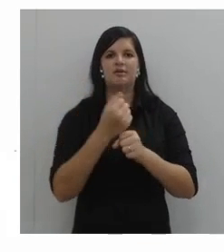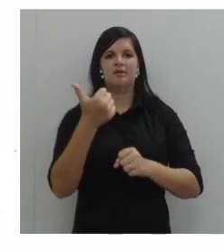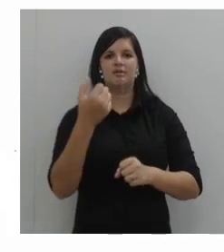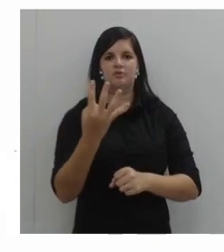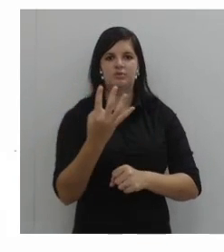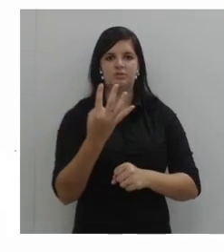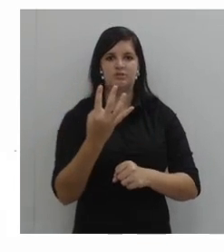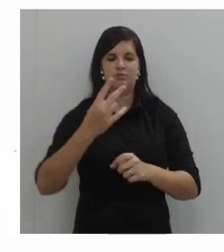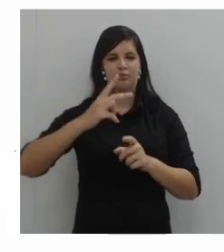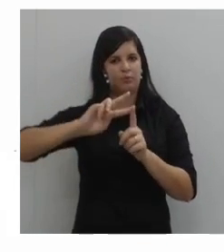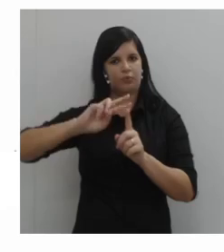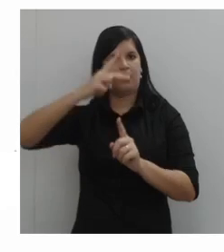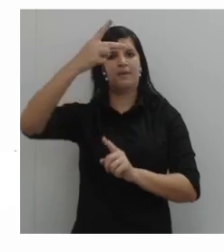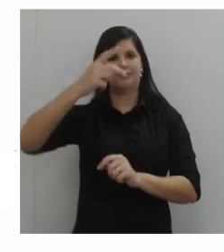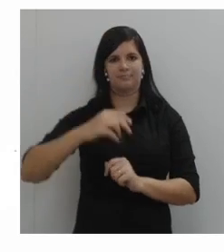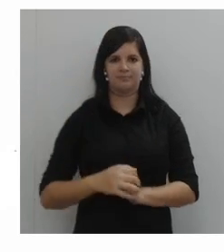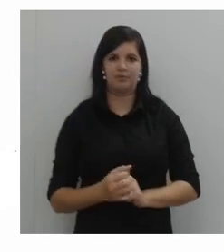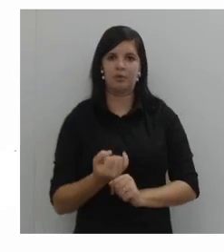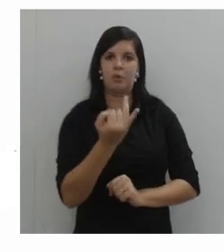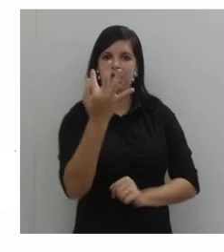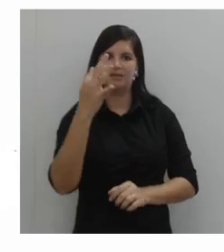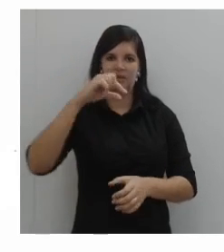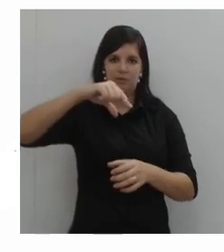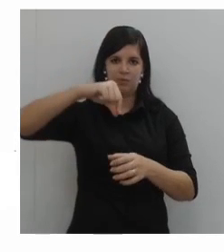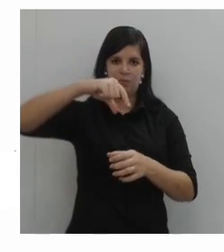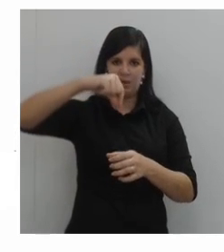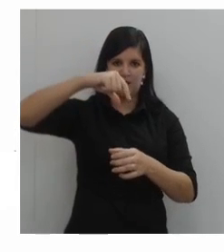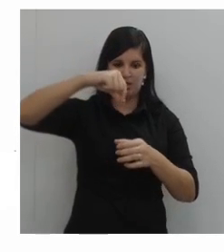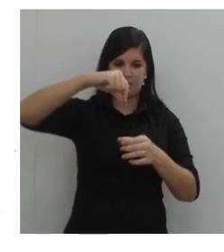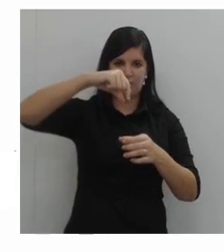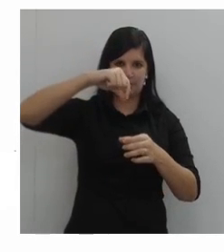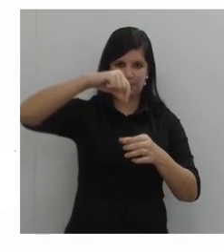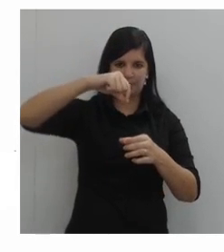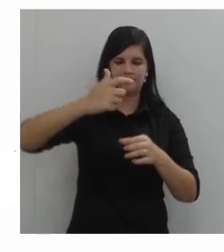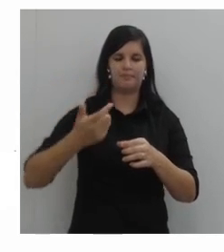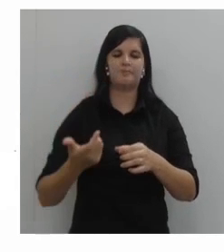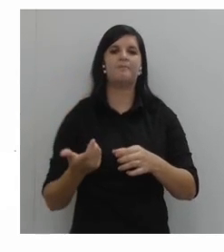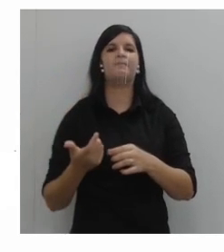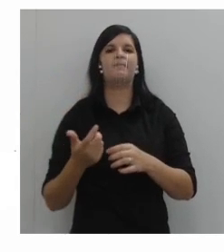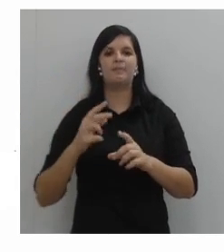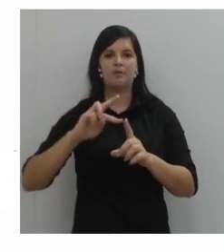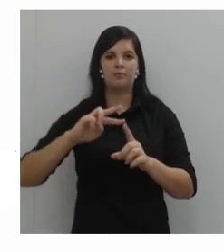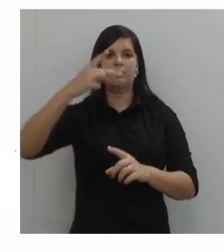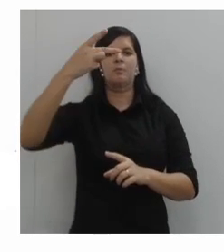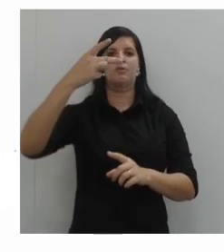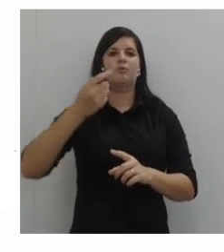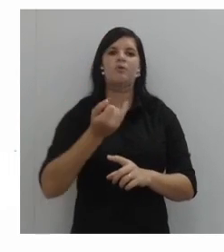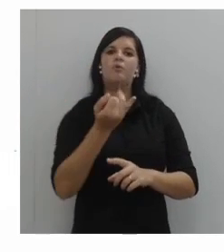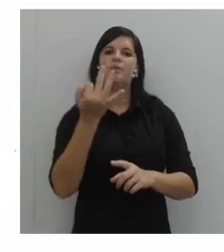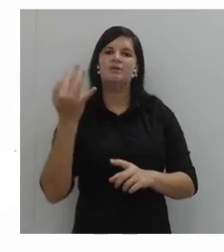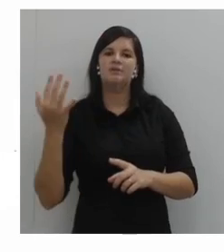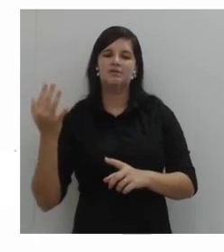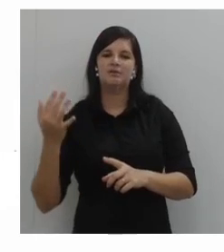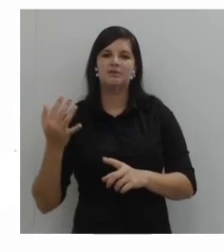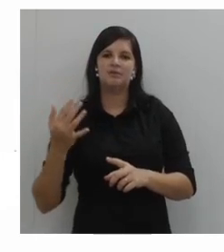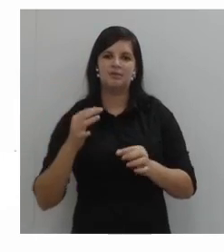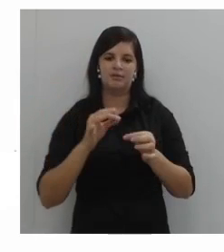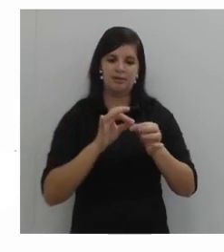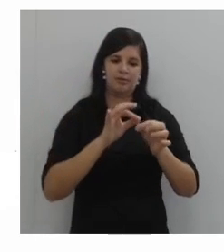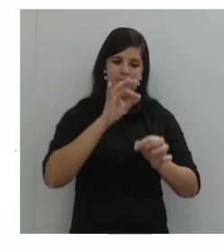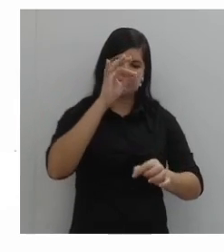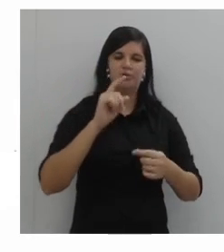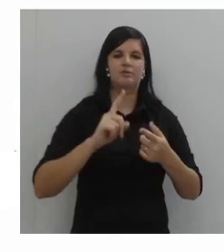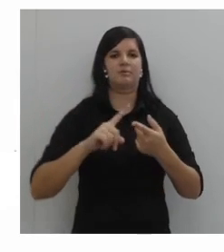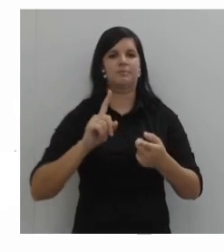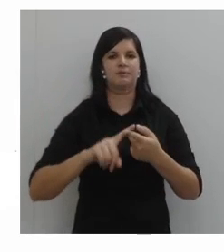dobrando a quantidade aqui de gotas, ó, 2 vezes 7, 14, então eu dobrei a quantidade, a altura